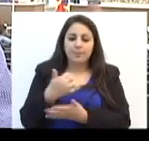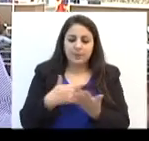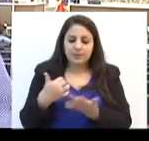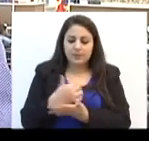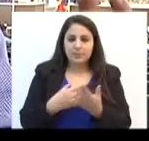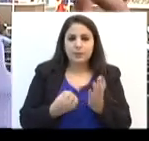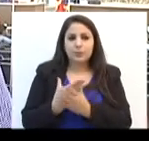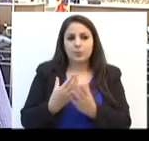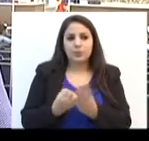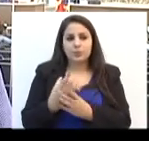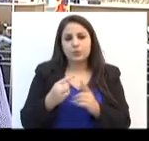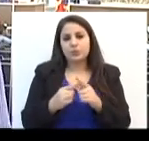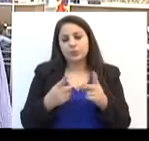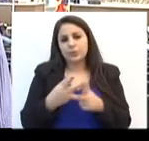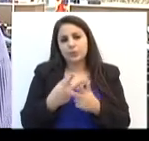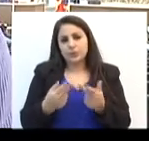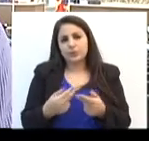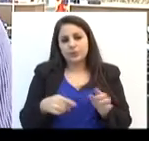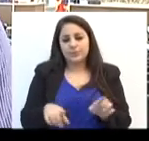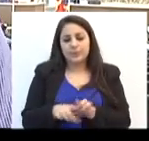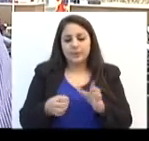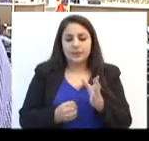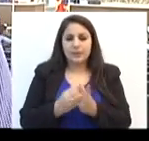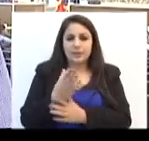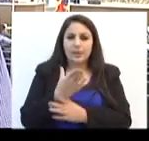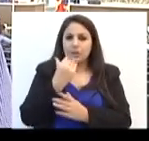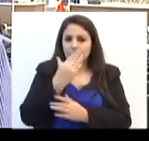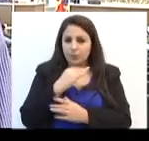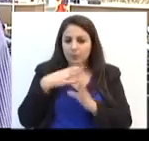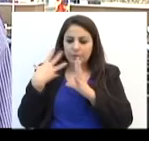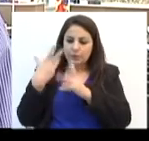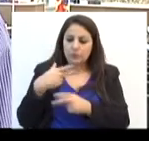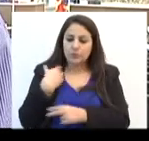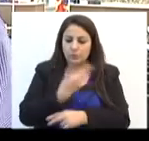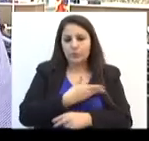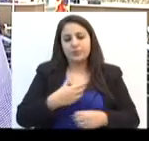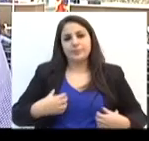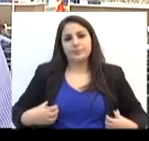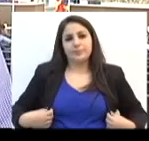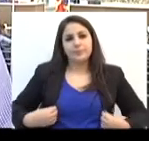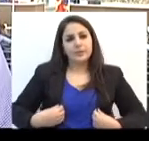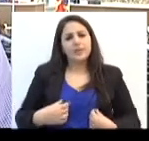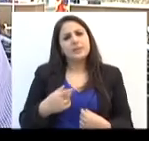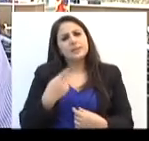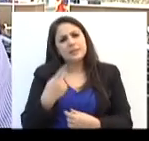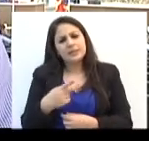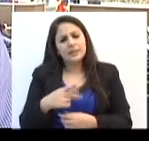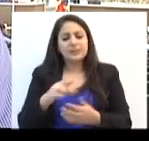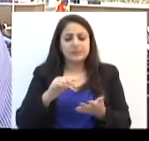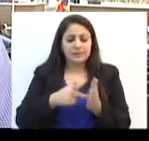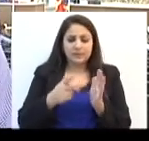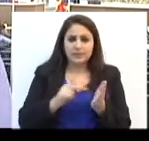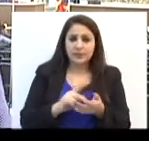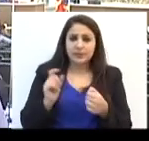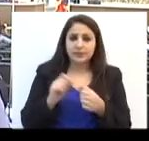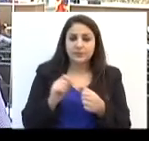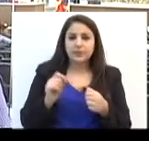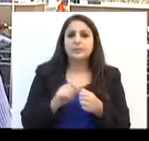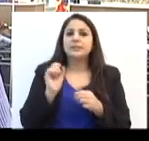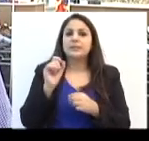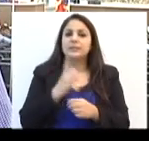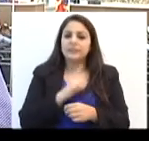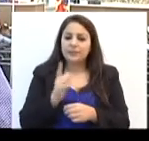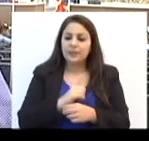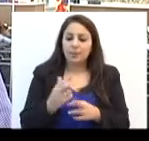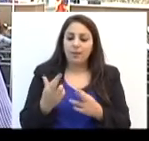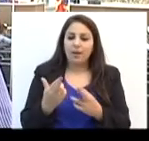produz aquilo mesmo, que é os alimentos para todos nós. Essa moção de repúdio ela veio nesse sentido, que é fazer com que haja